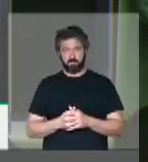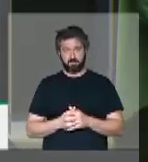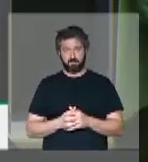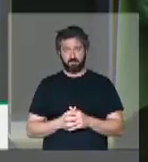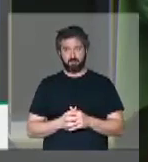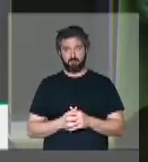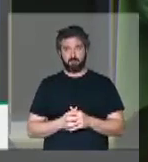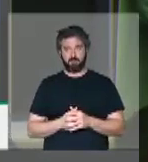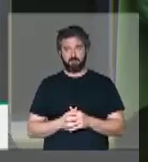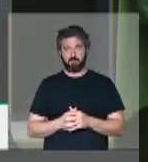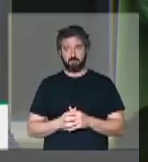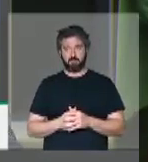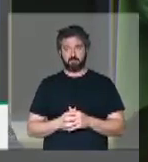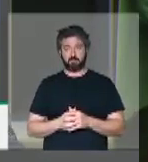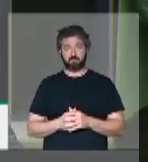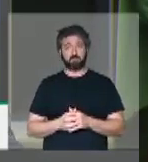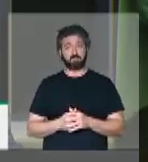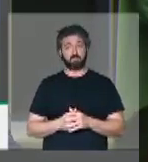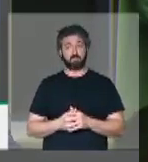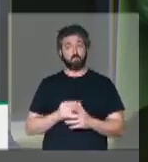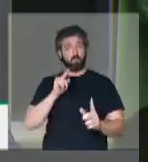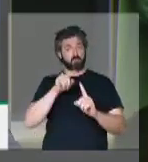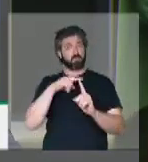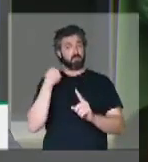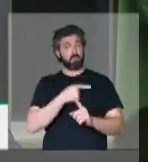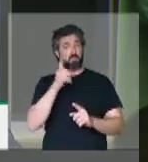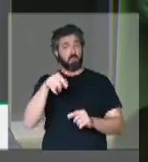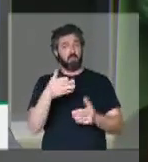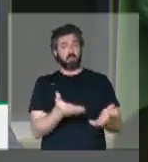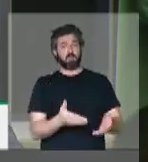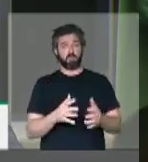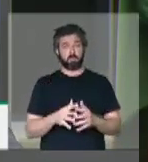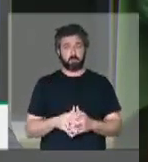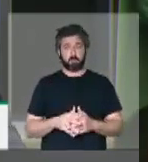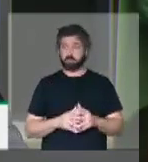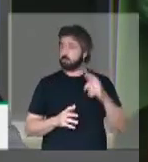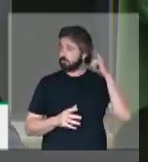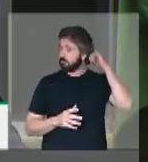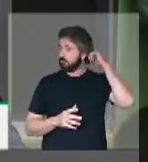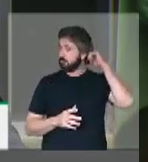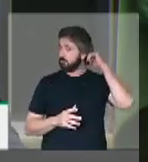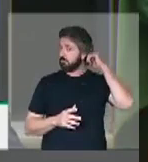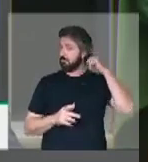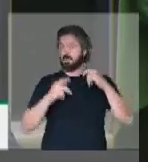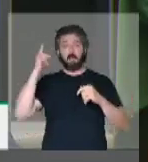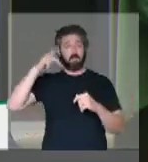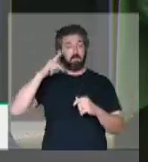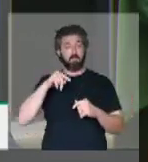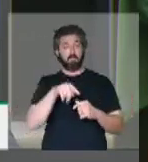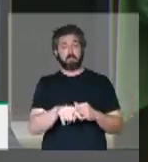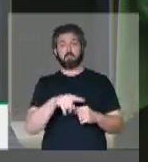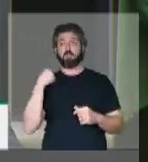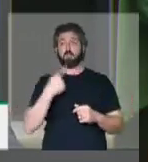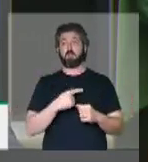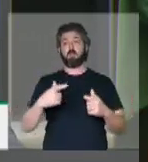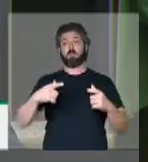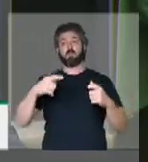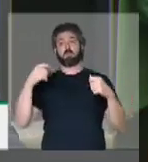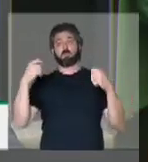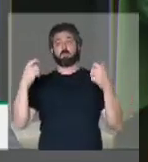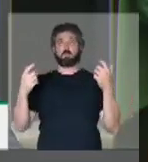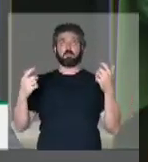geral. Esse foi nosso intuito, entendendo que esta era a política que nós